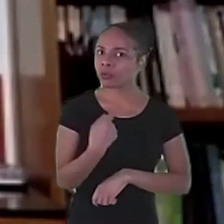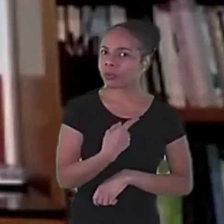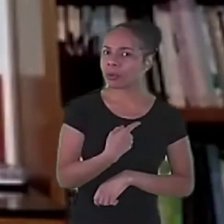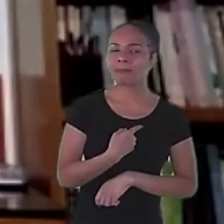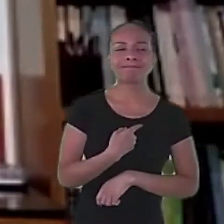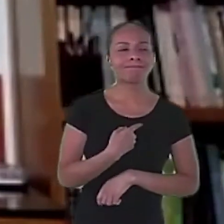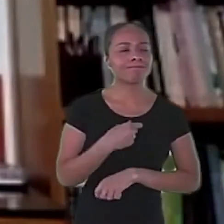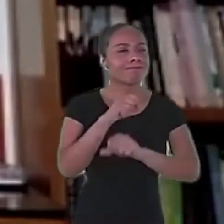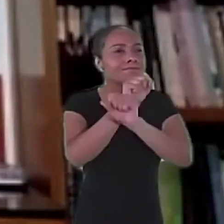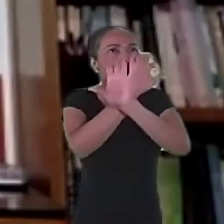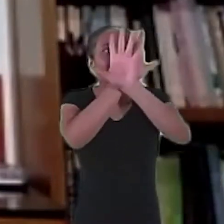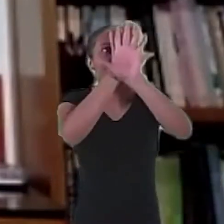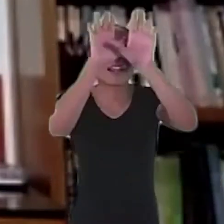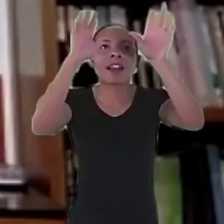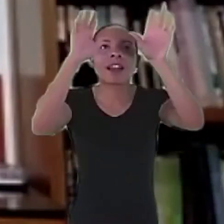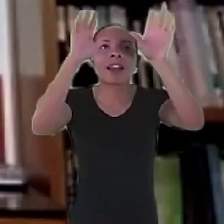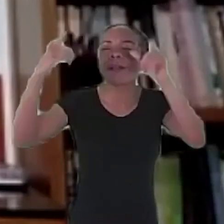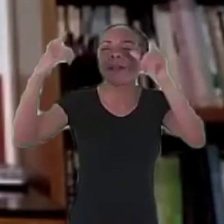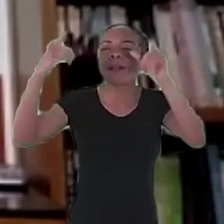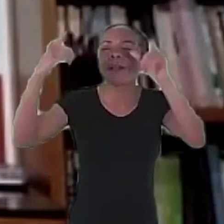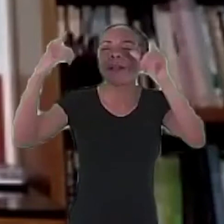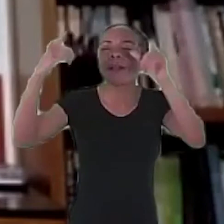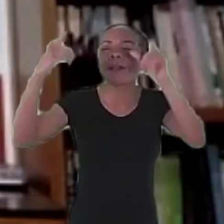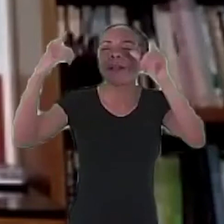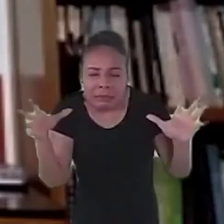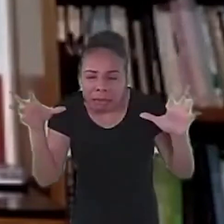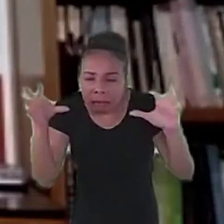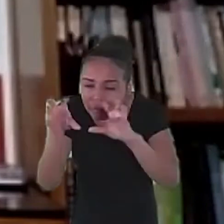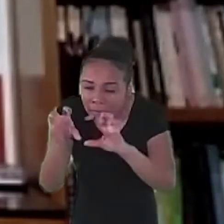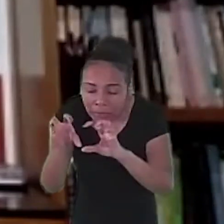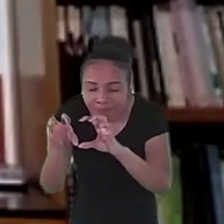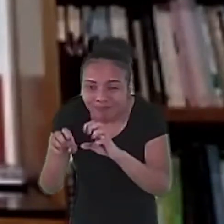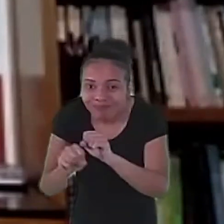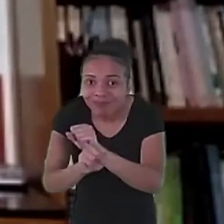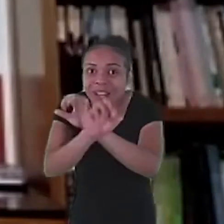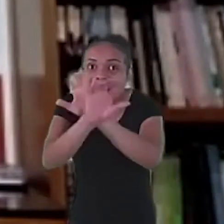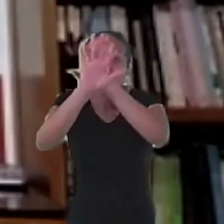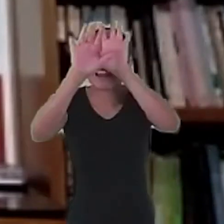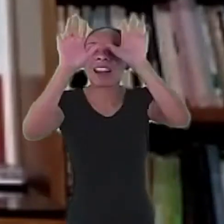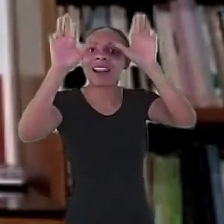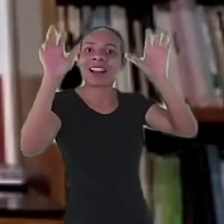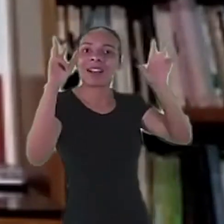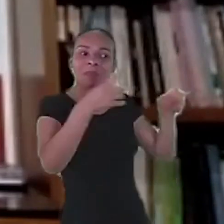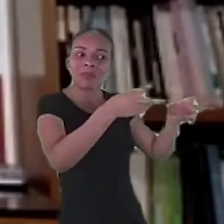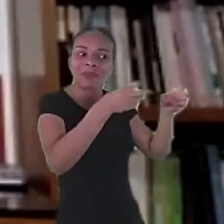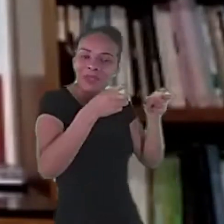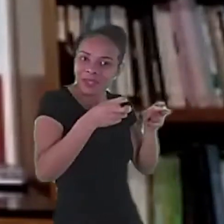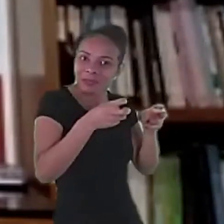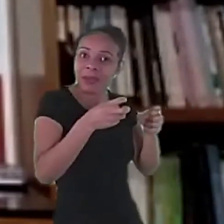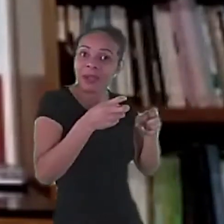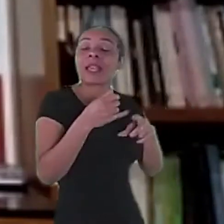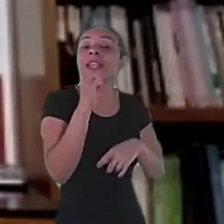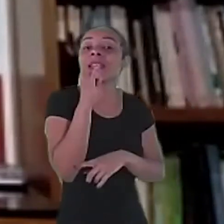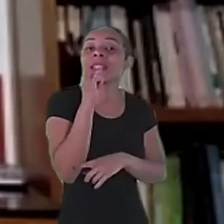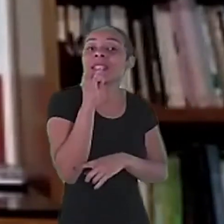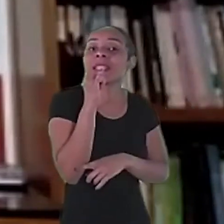Vou dar um exemplo. O SUS parte de um princípio.